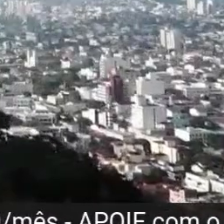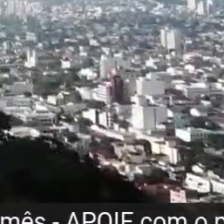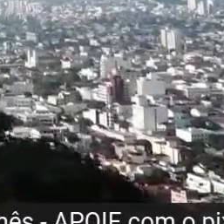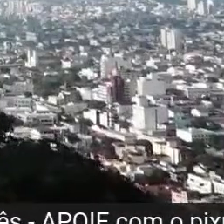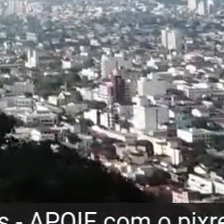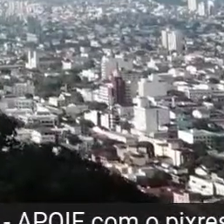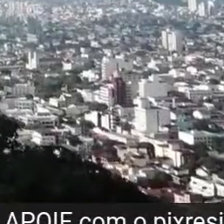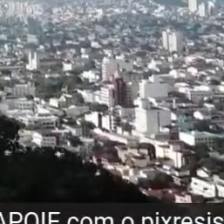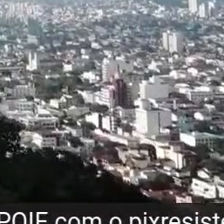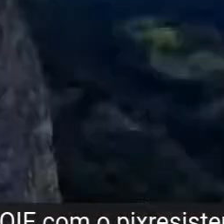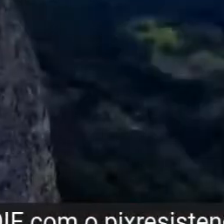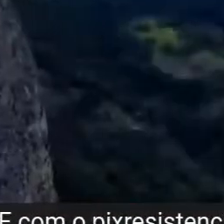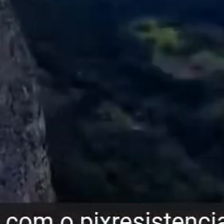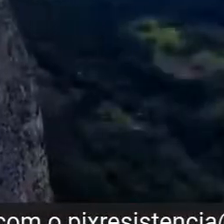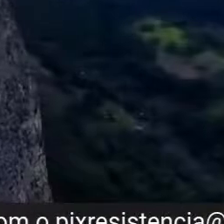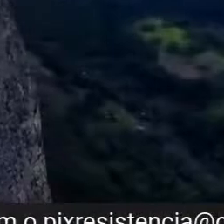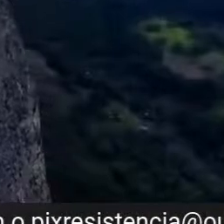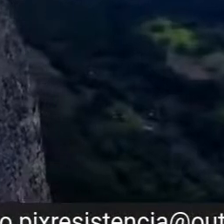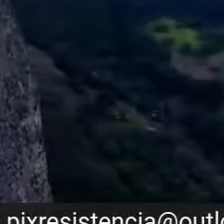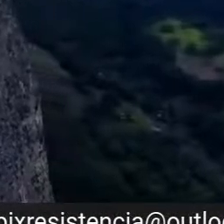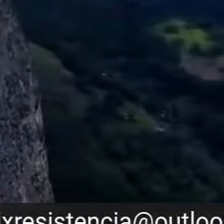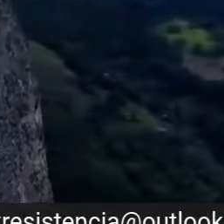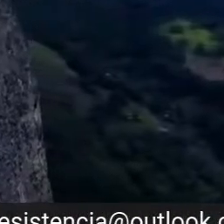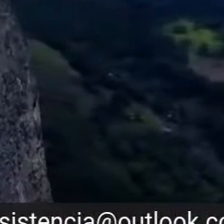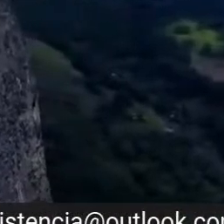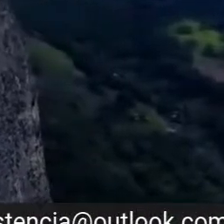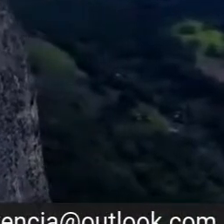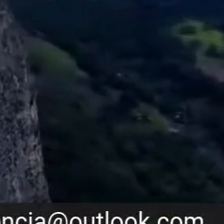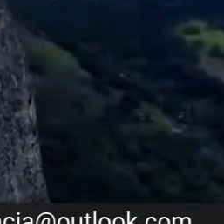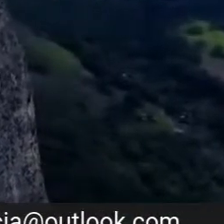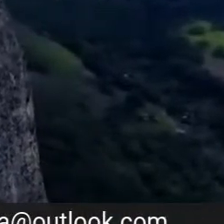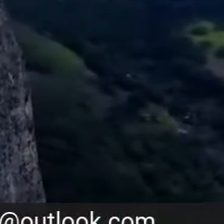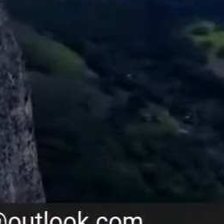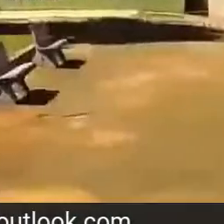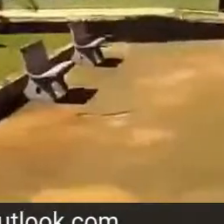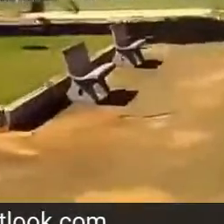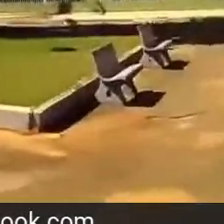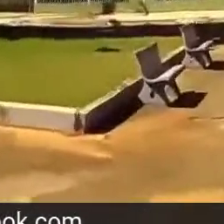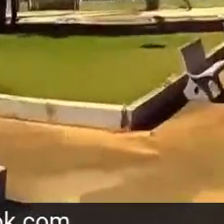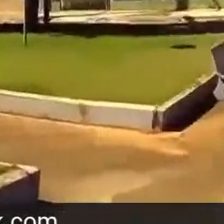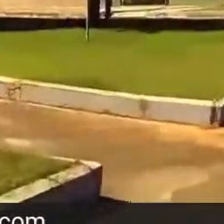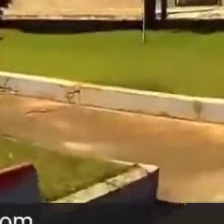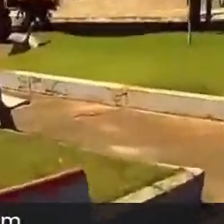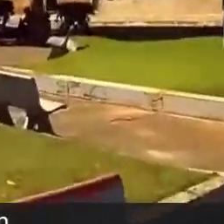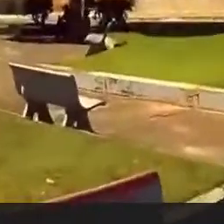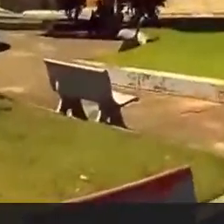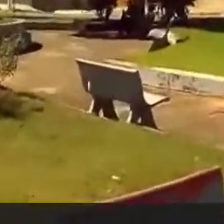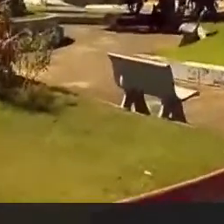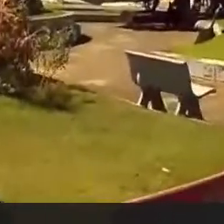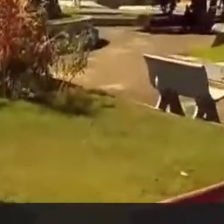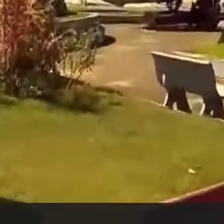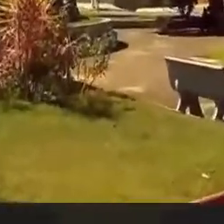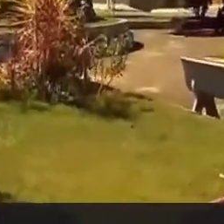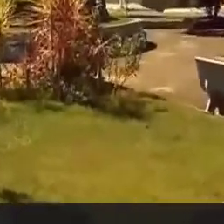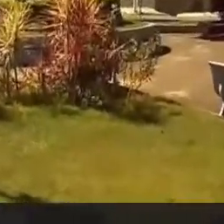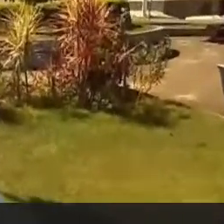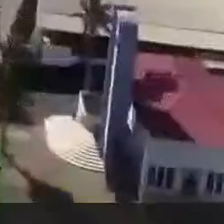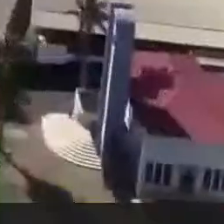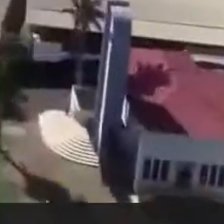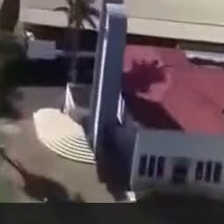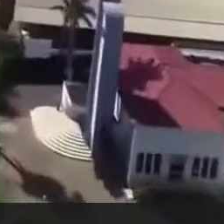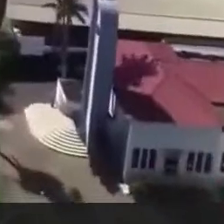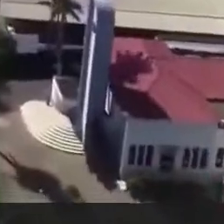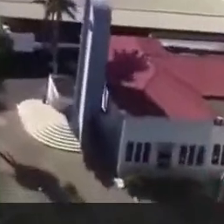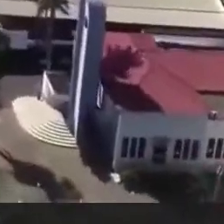Espírito Santo tem a ver. Antes de mais nada, temos em comum a esperança. Muito mais do que acreditar e ter fé,